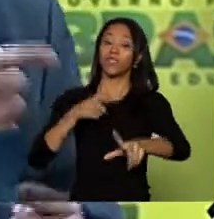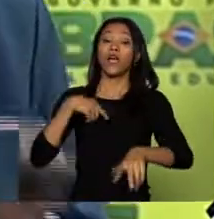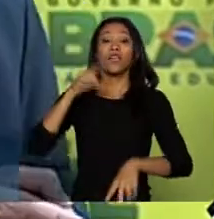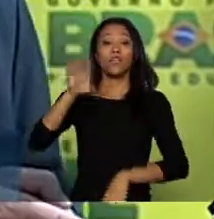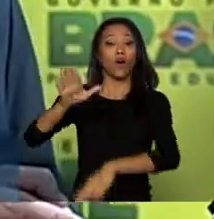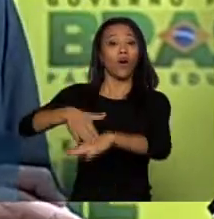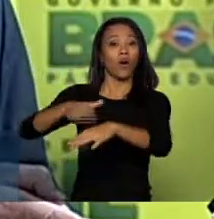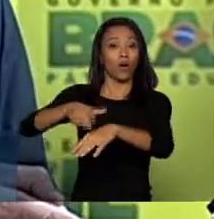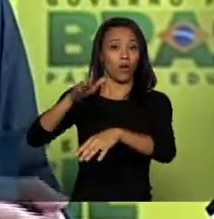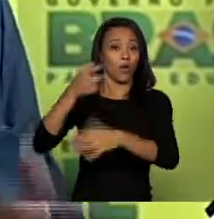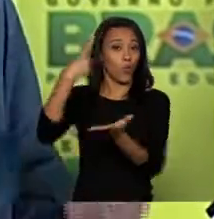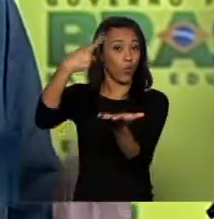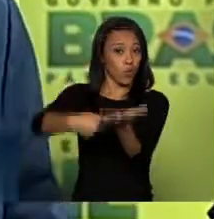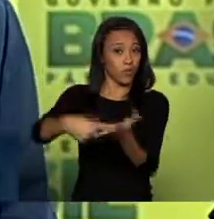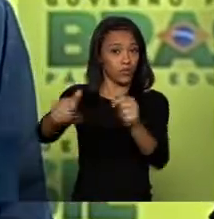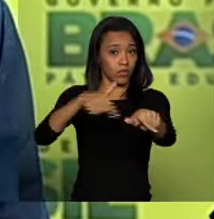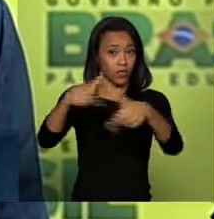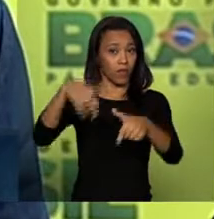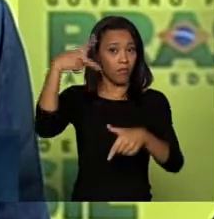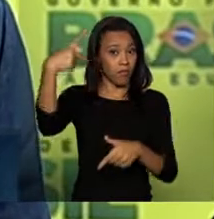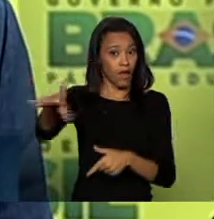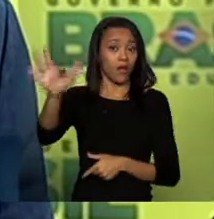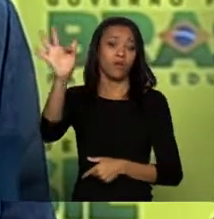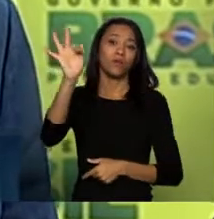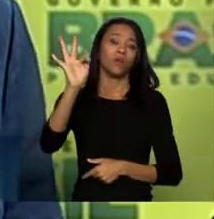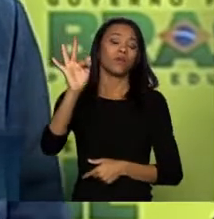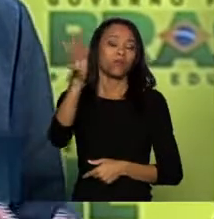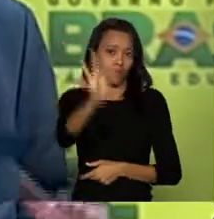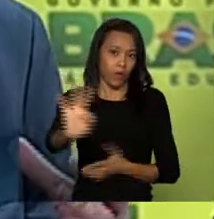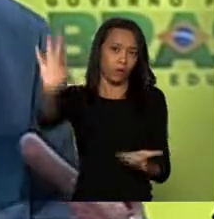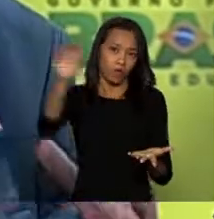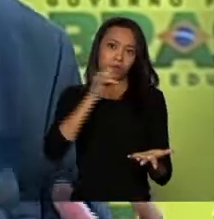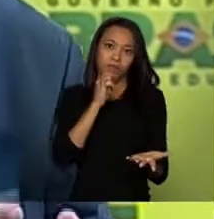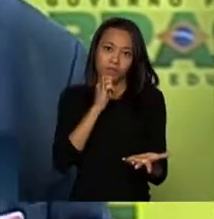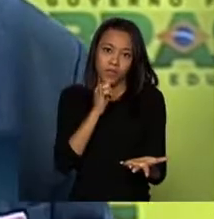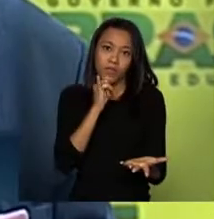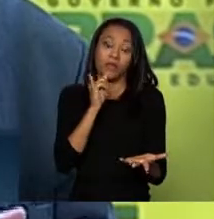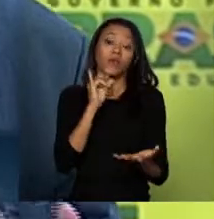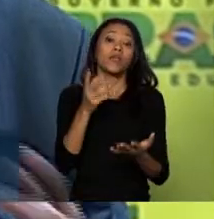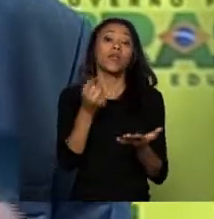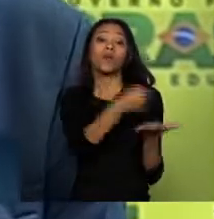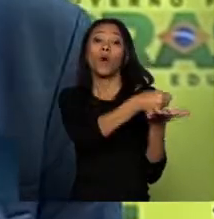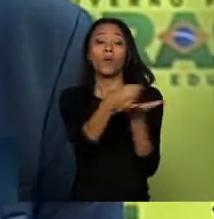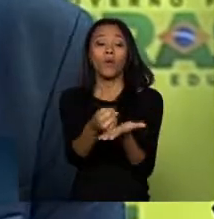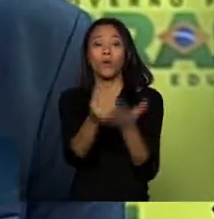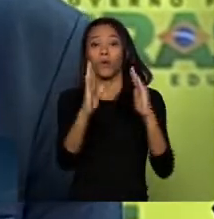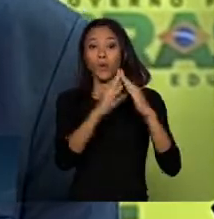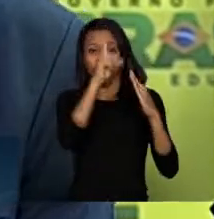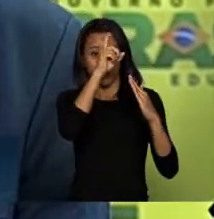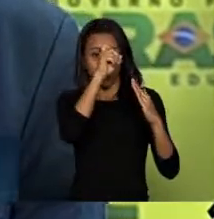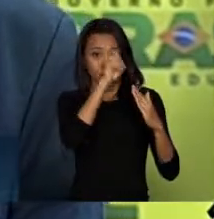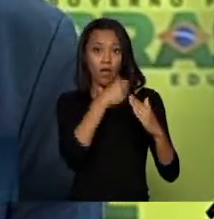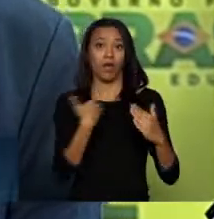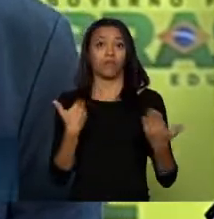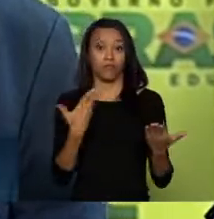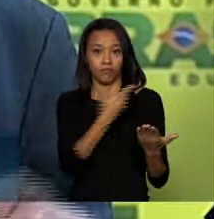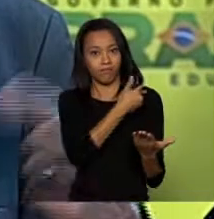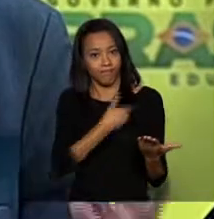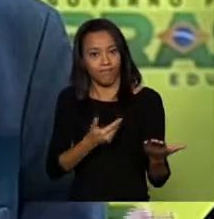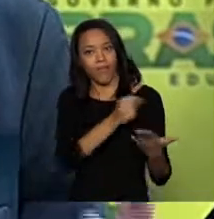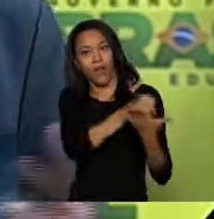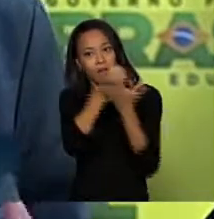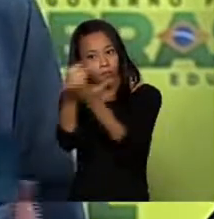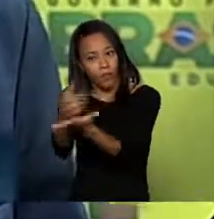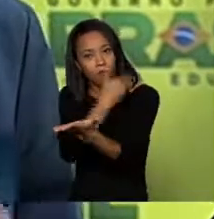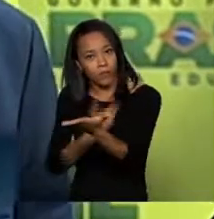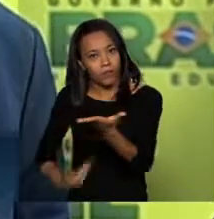instituição que for se candidatar com o Sistema Único de Saúde. Então, veja, você tem um comprometimento do município e você terá também da instituição em